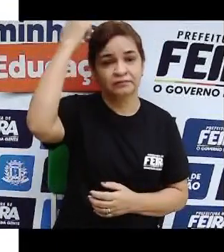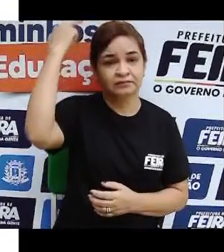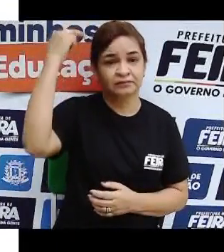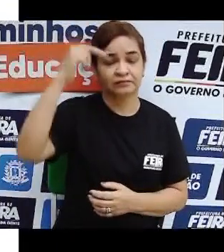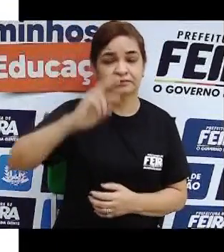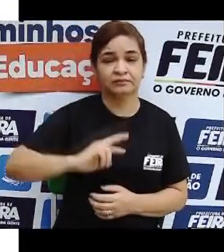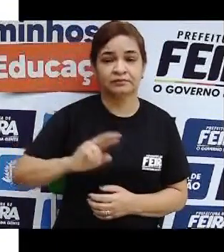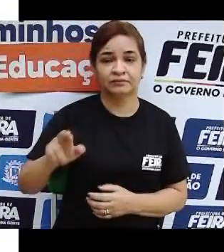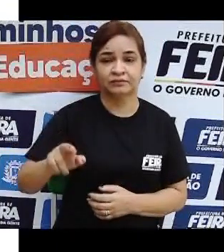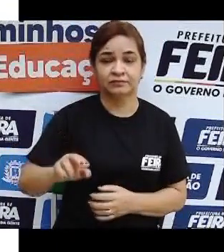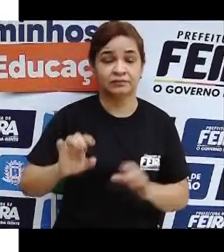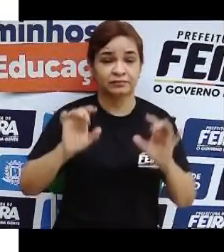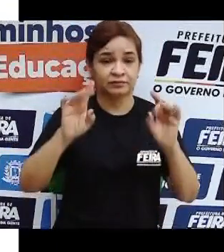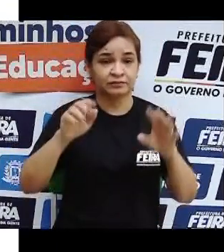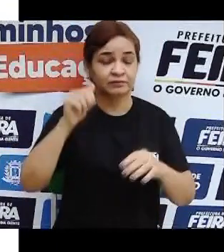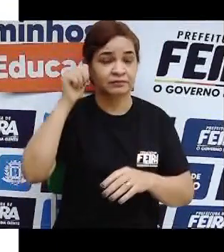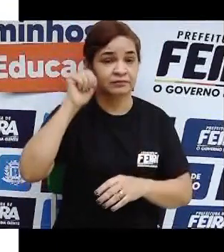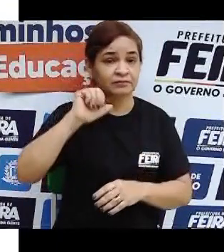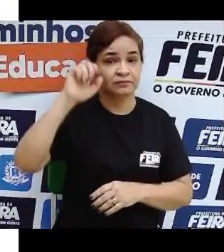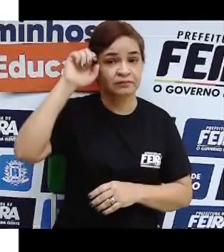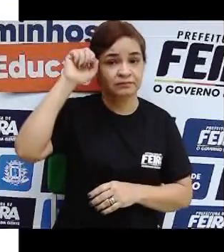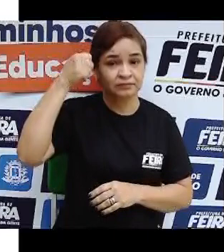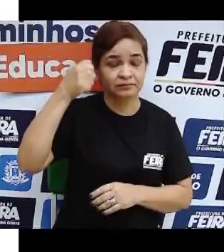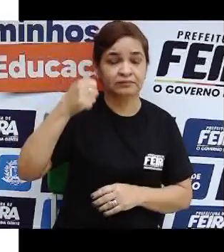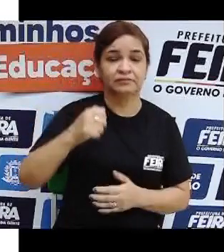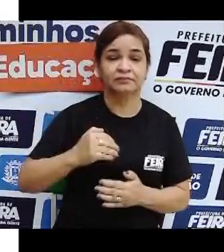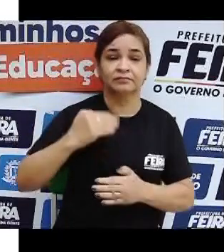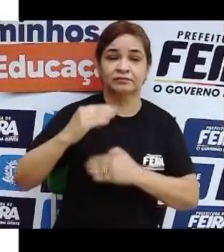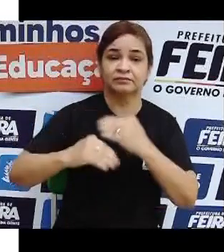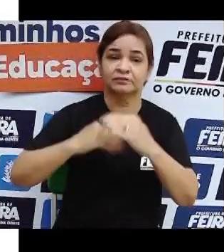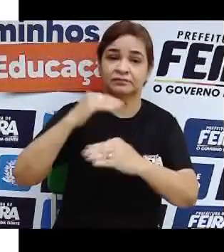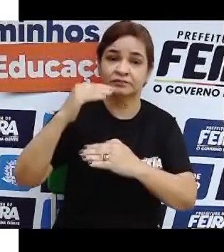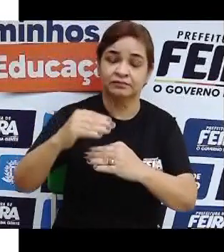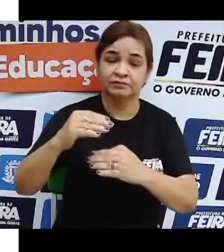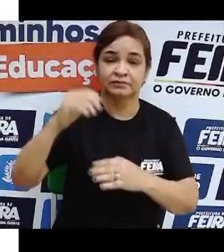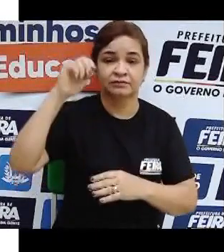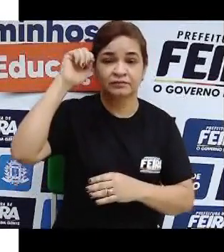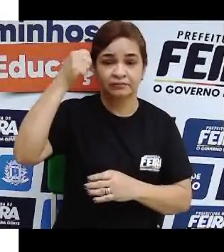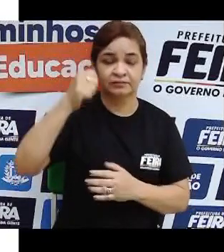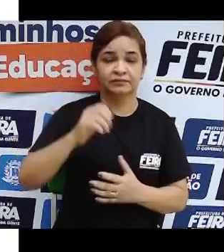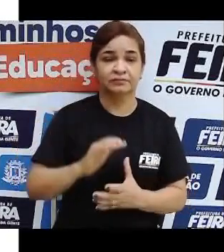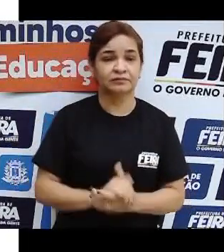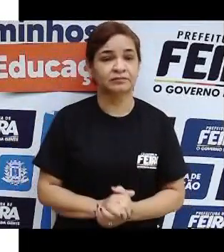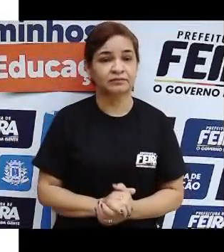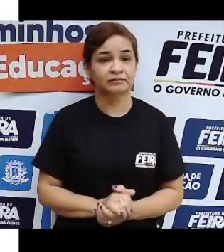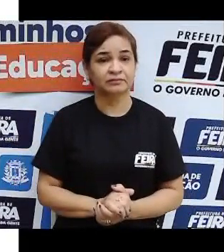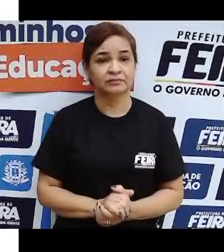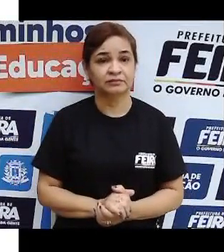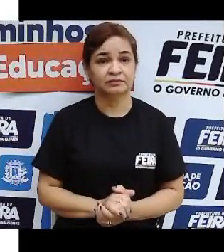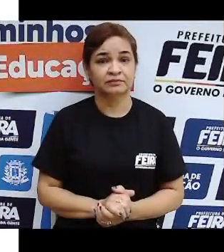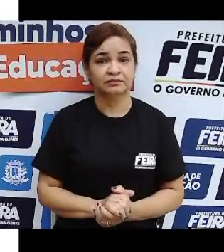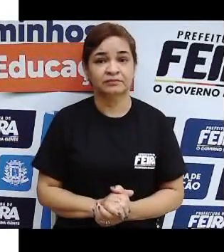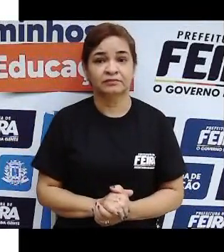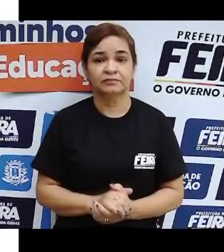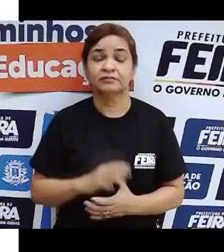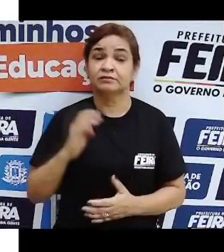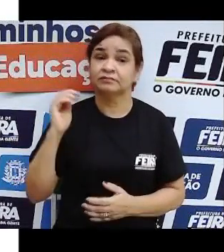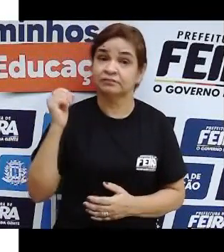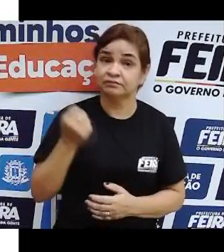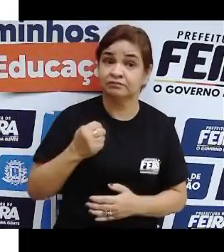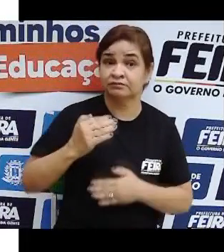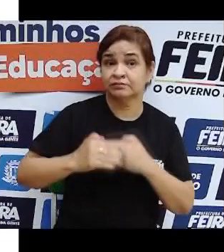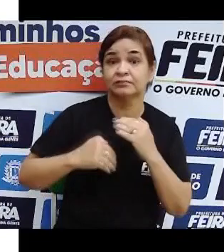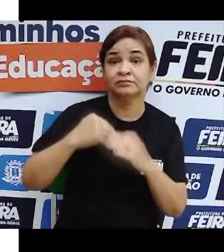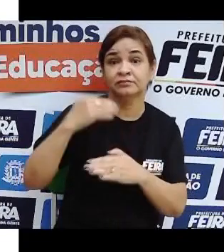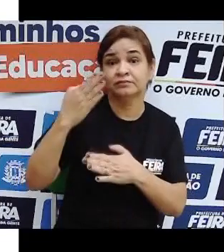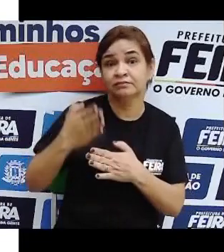mulheres negras que preserva rituais das religiões de matriz africana. Tudo que vai se evoluindo, vai